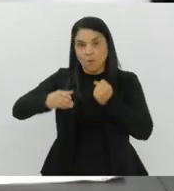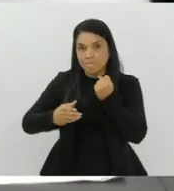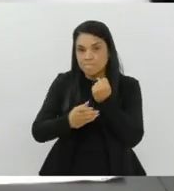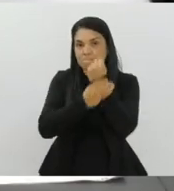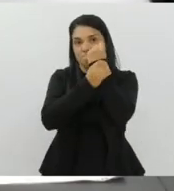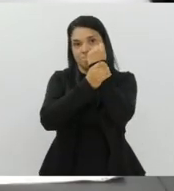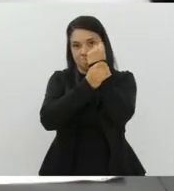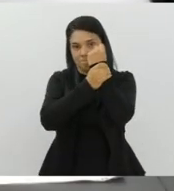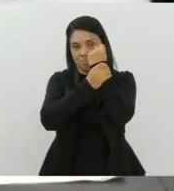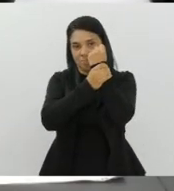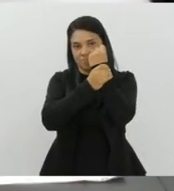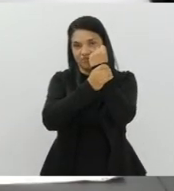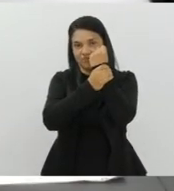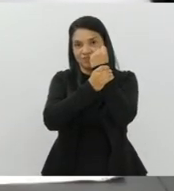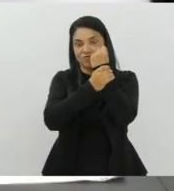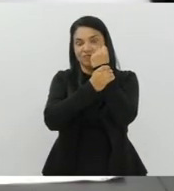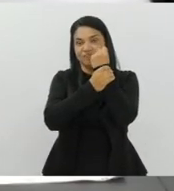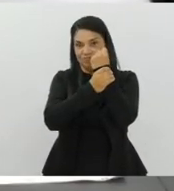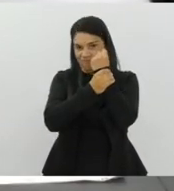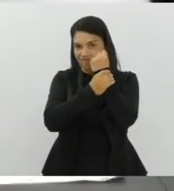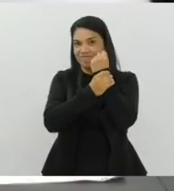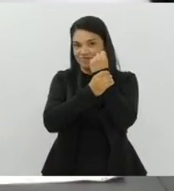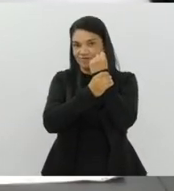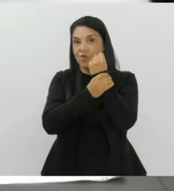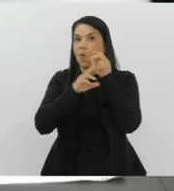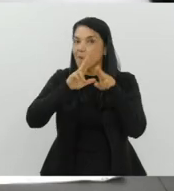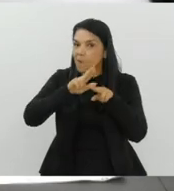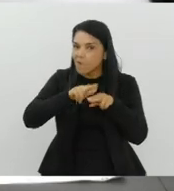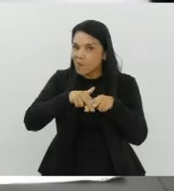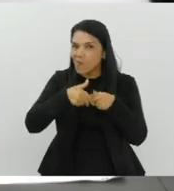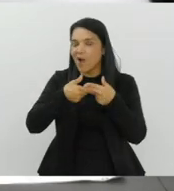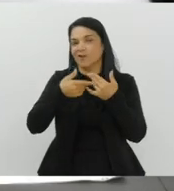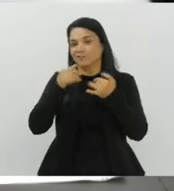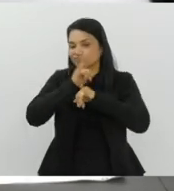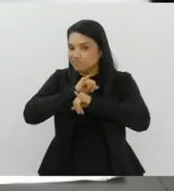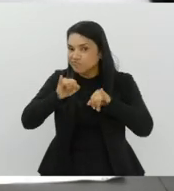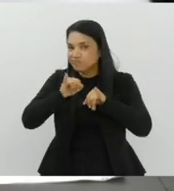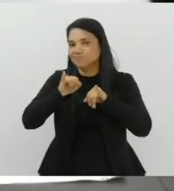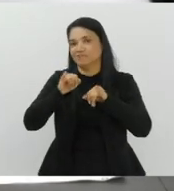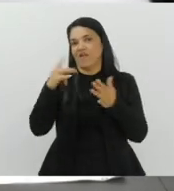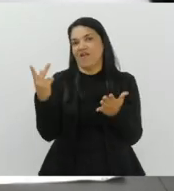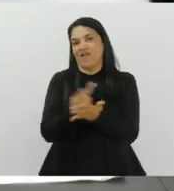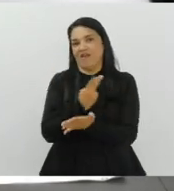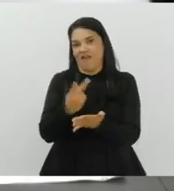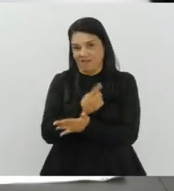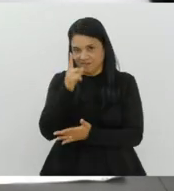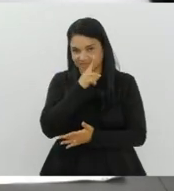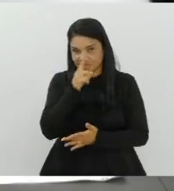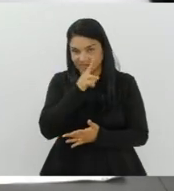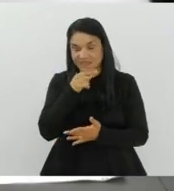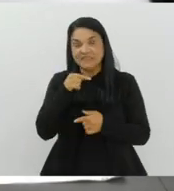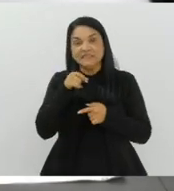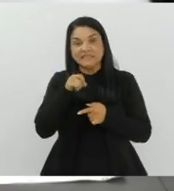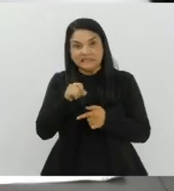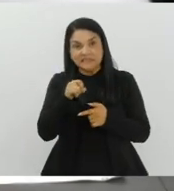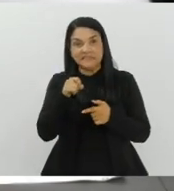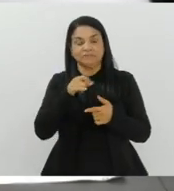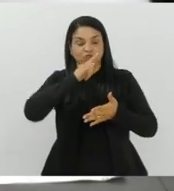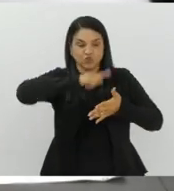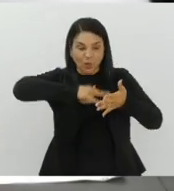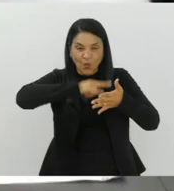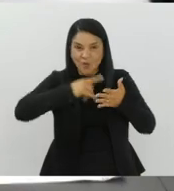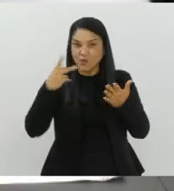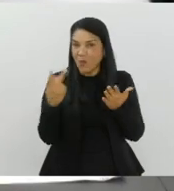de uma ação, de uma fala que foi feita. Ou seja, se nós abrimos alguma brecha para esse sentido, nós podemos